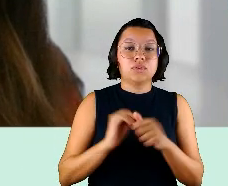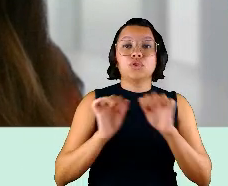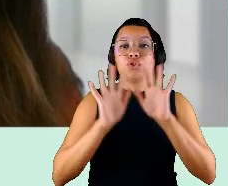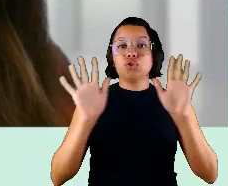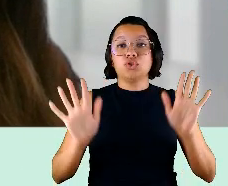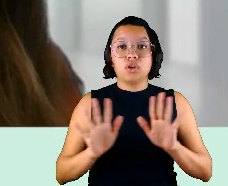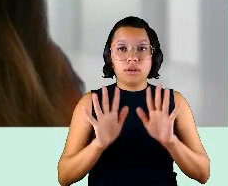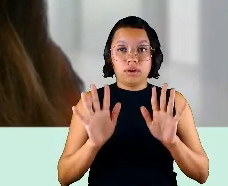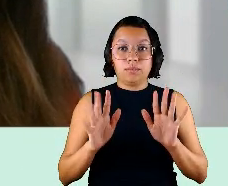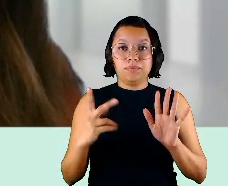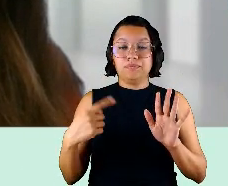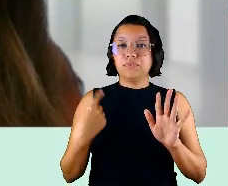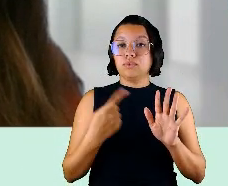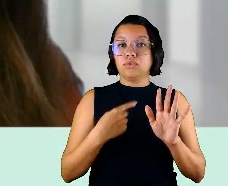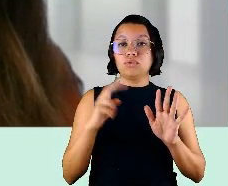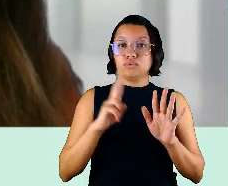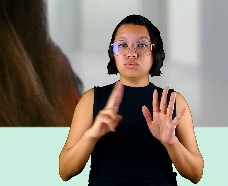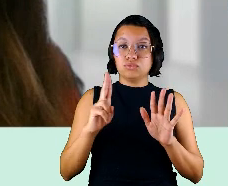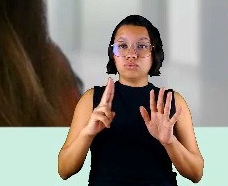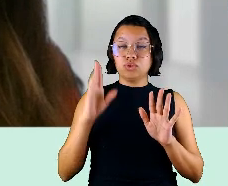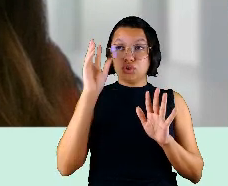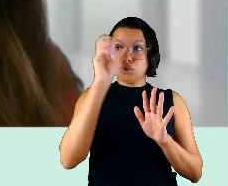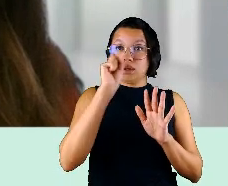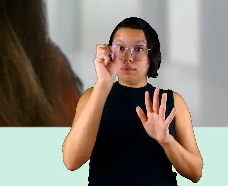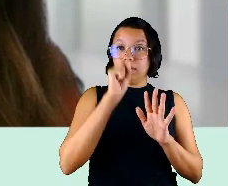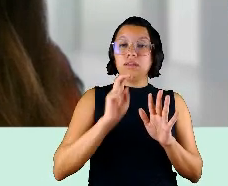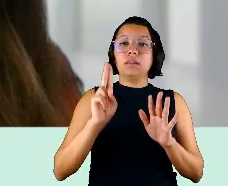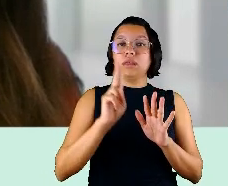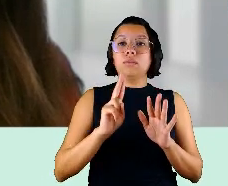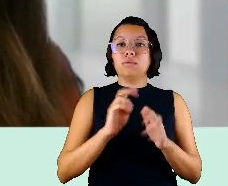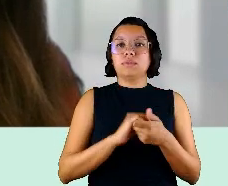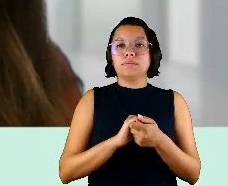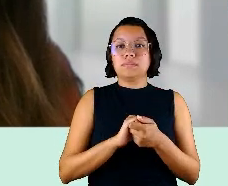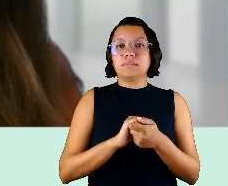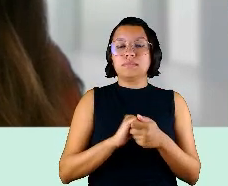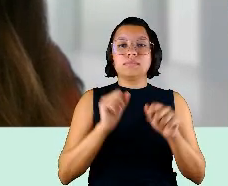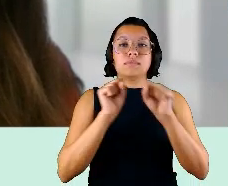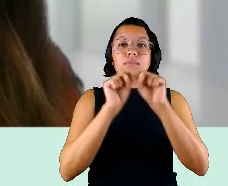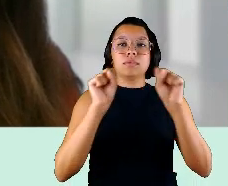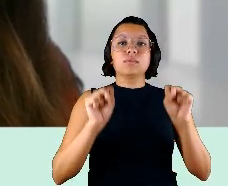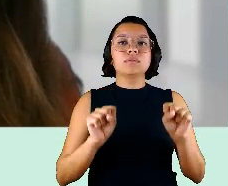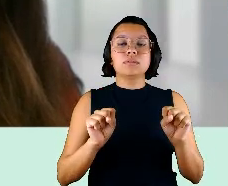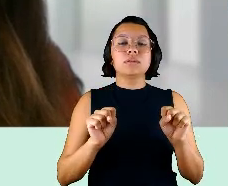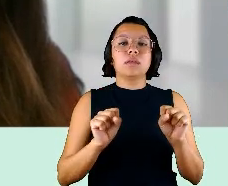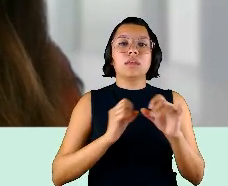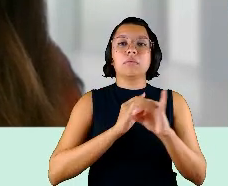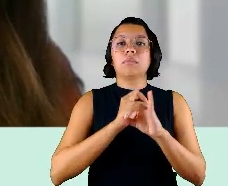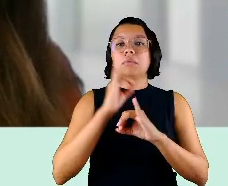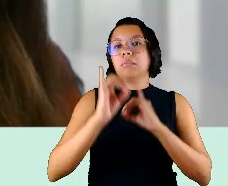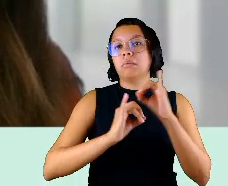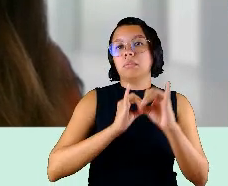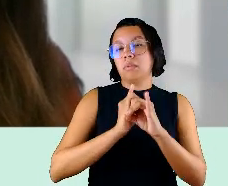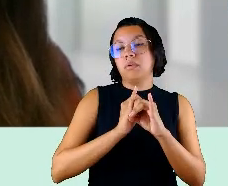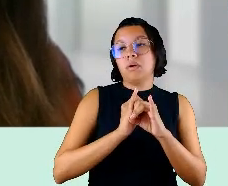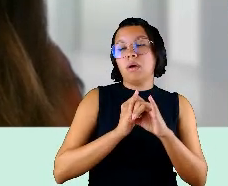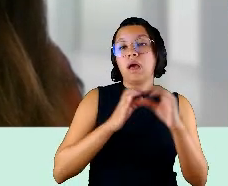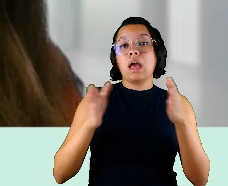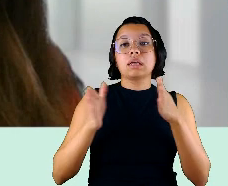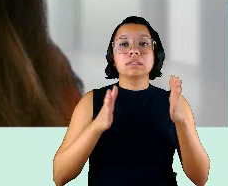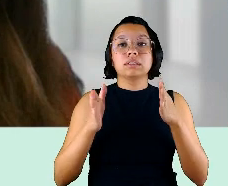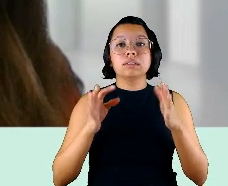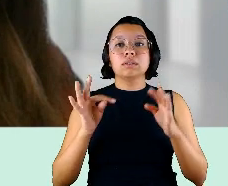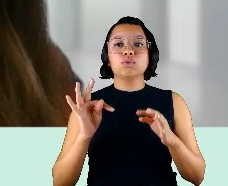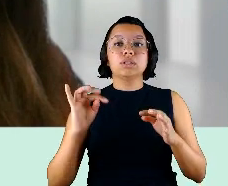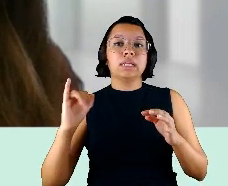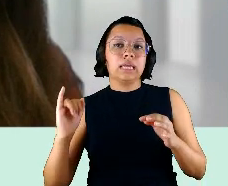geral no nosso uso, a gente aprendeu a usar os sistemas eletrônicos, a seção de TI